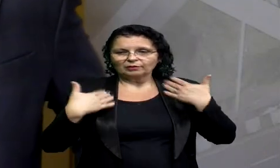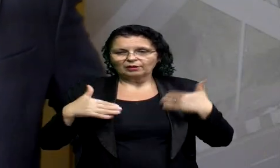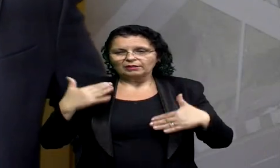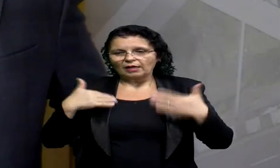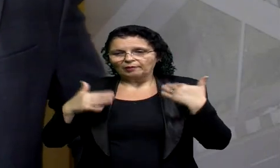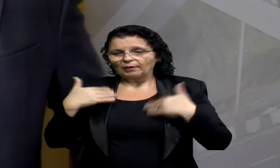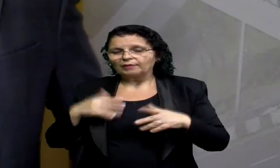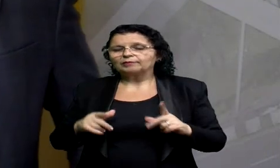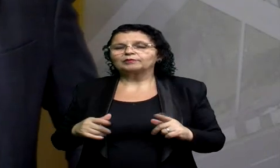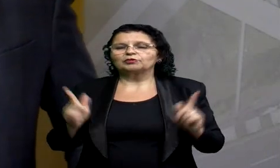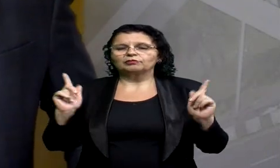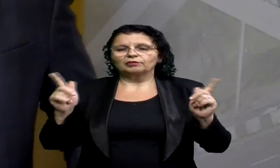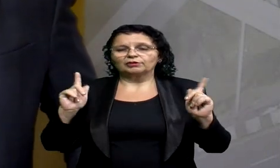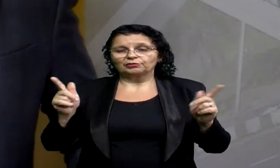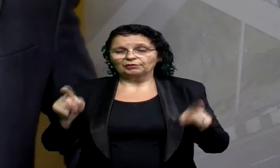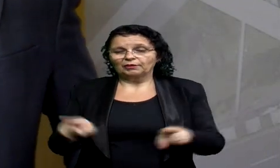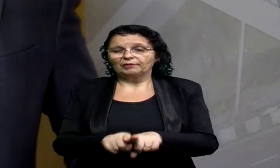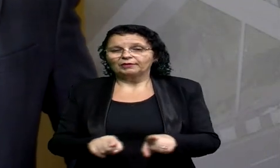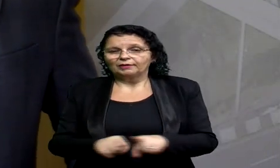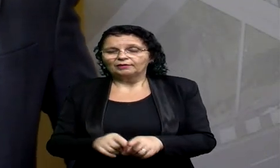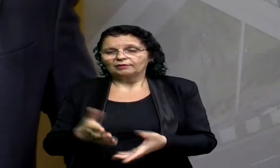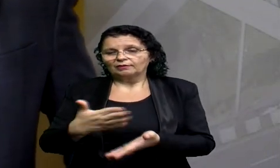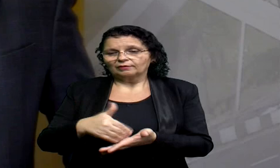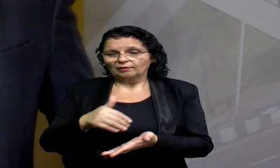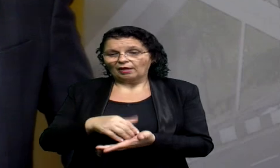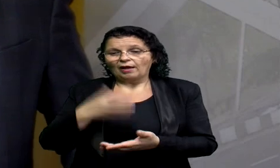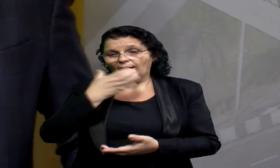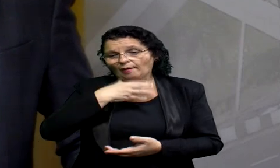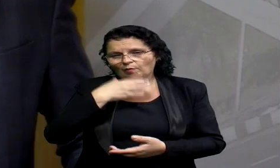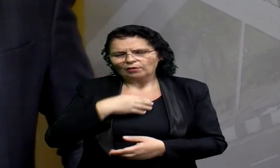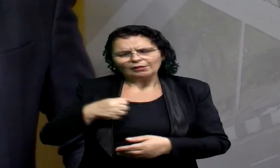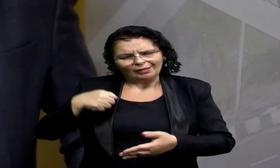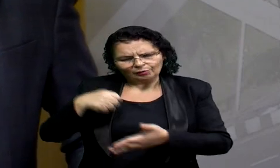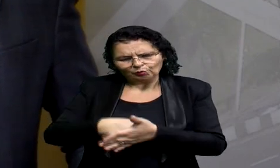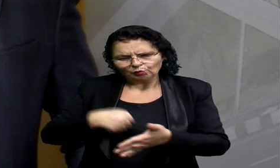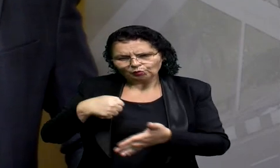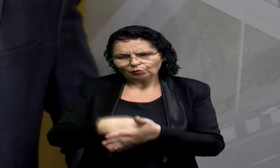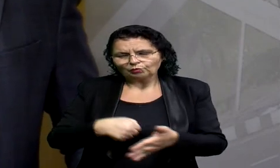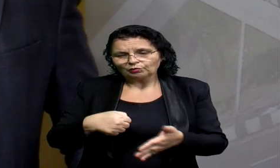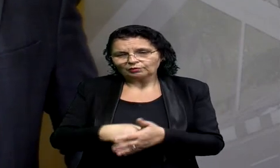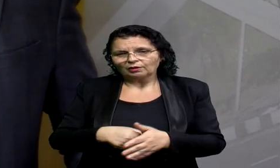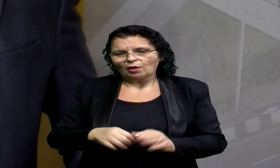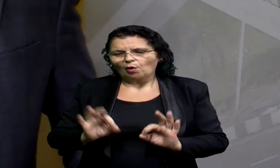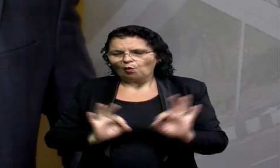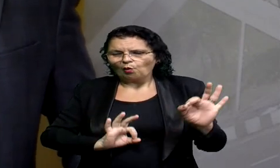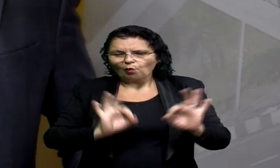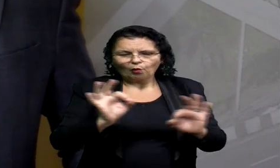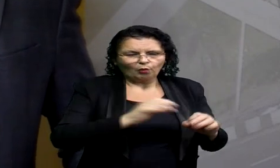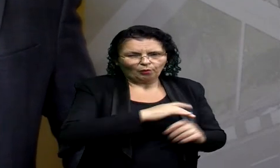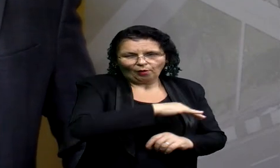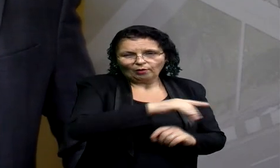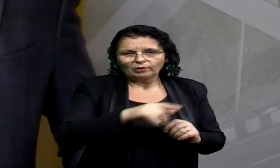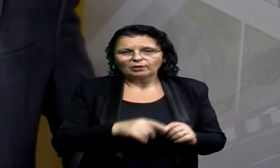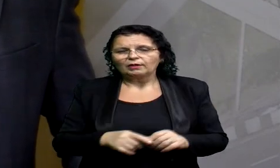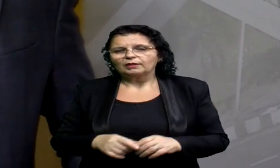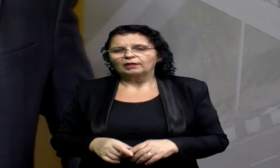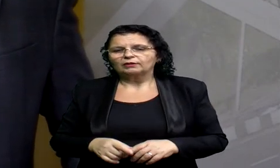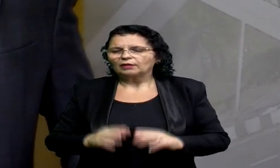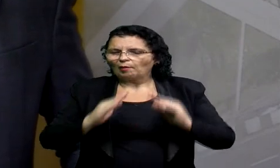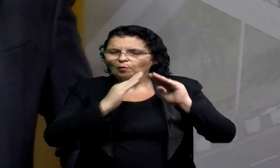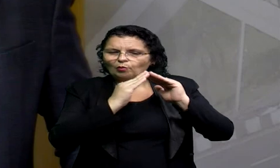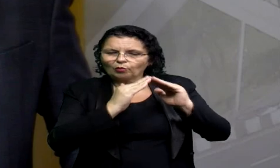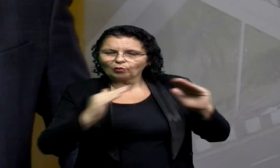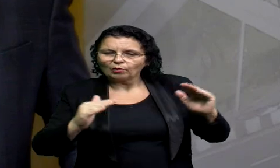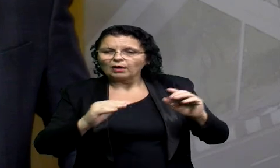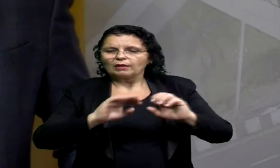eh também aqui o carmon foi secretário de esporte sabe a luta Eh reformamos toda a parte de bota com telhado